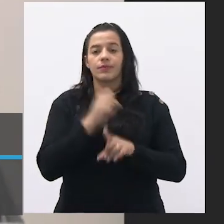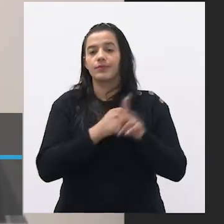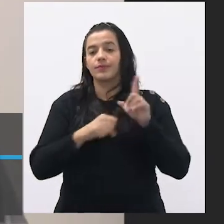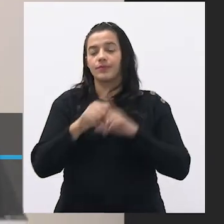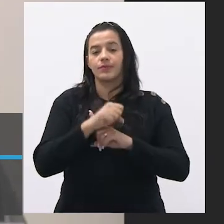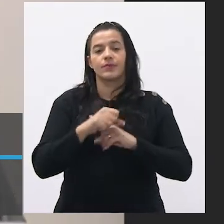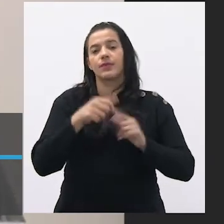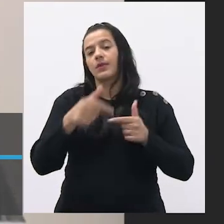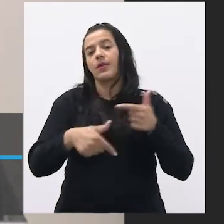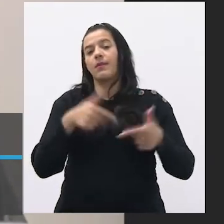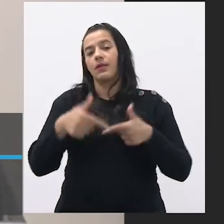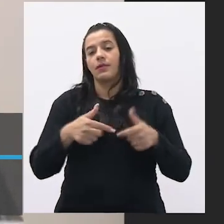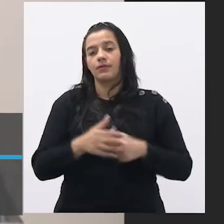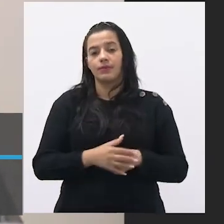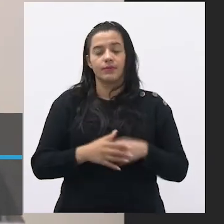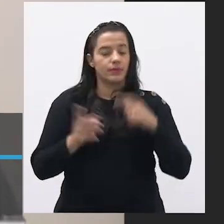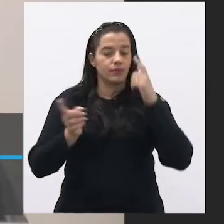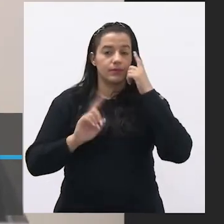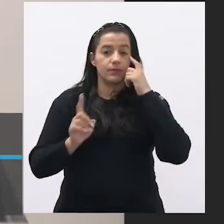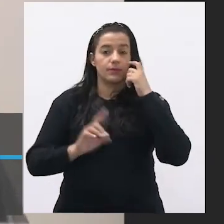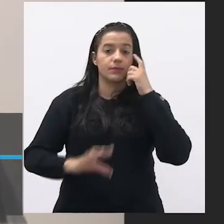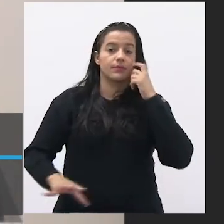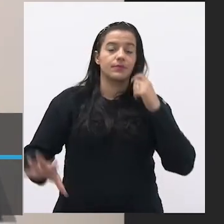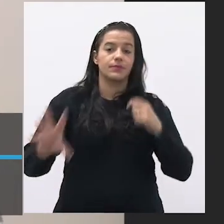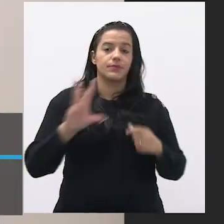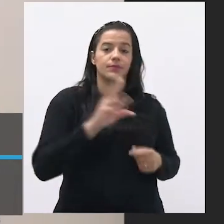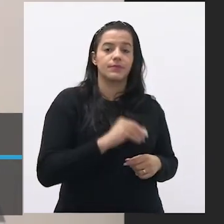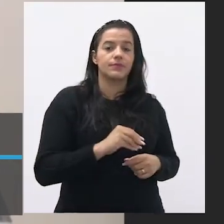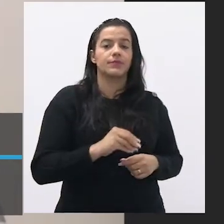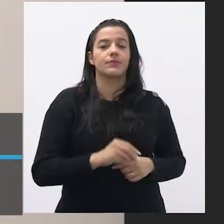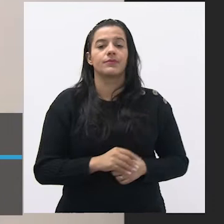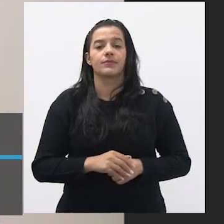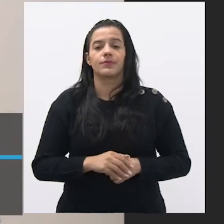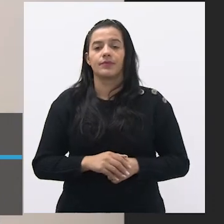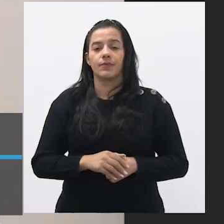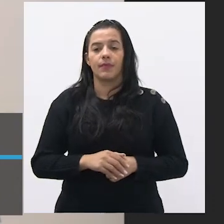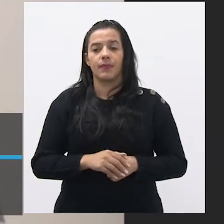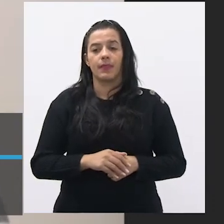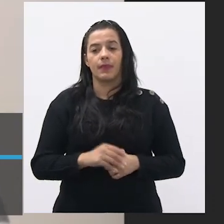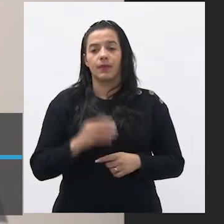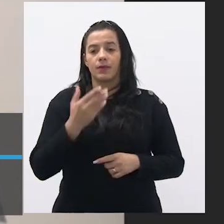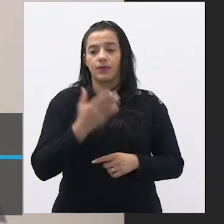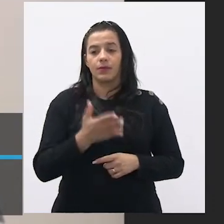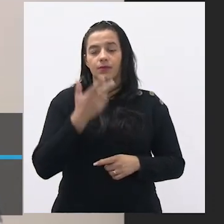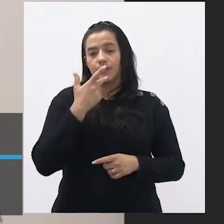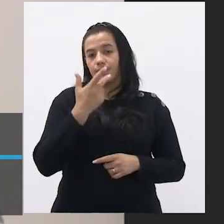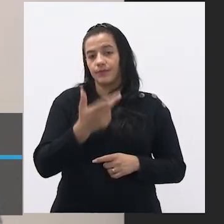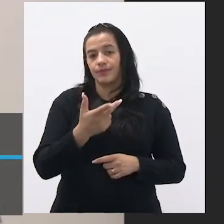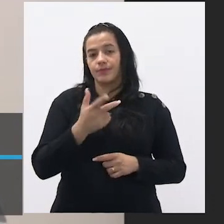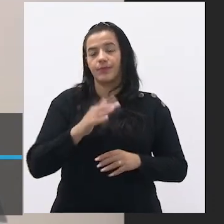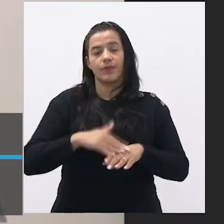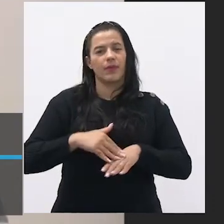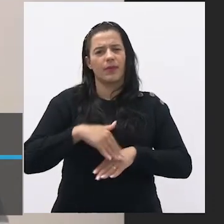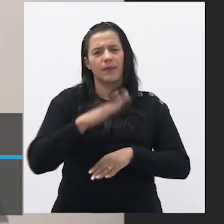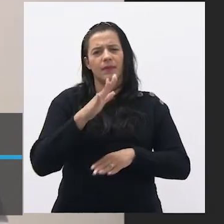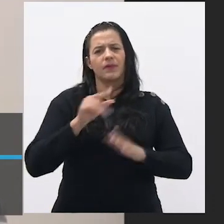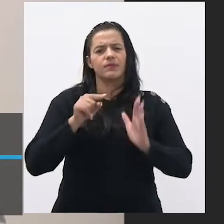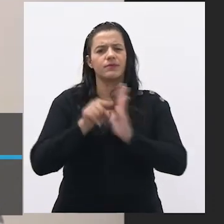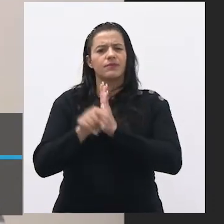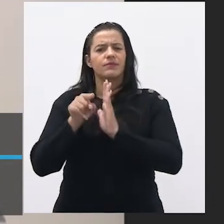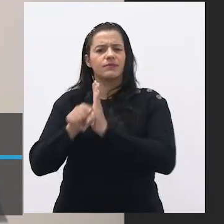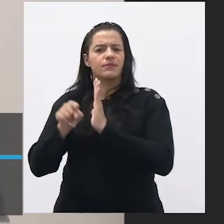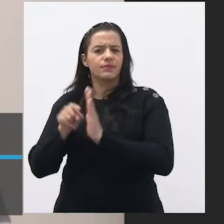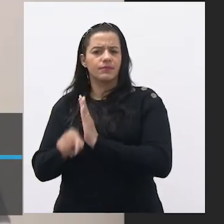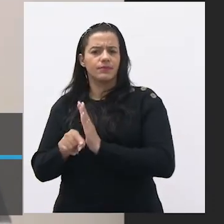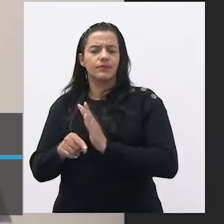isso. Mas é para além disso, né? Porque são, como o Mário trouxe, muito mais do que questões pontuais, são